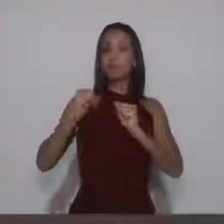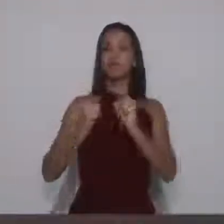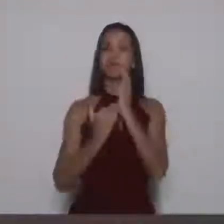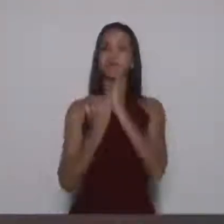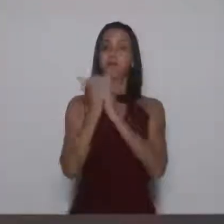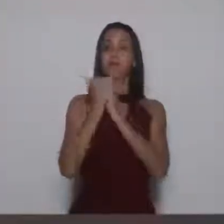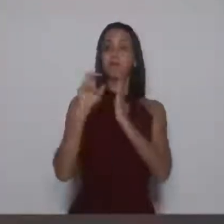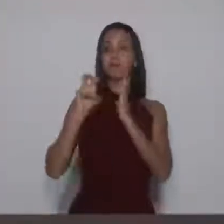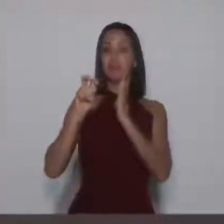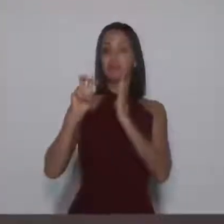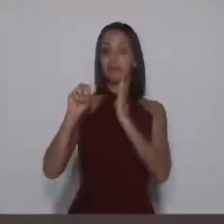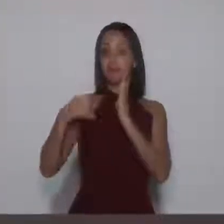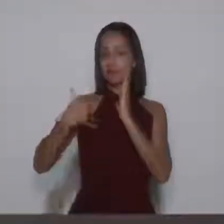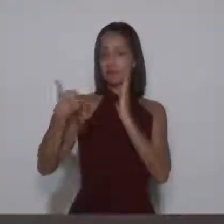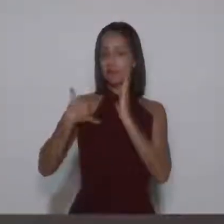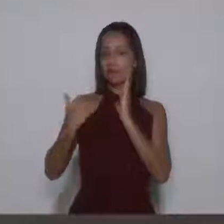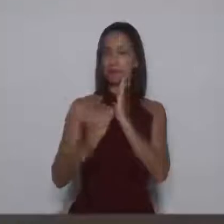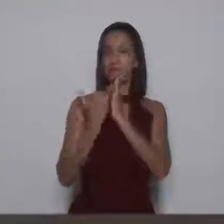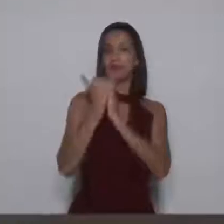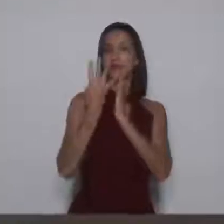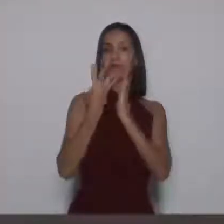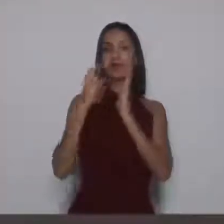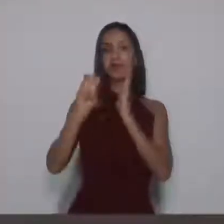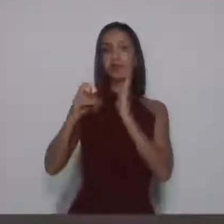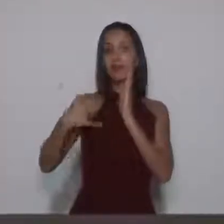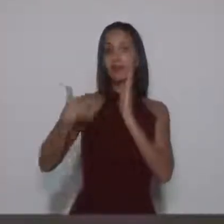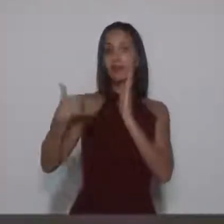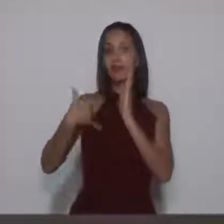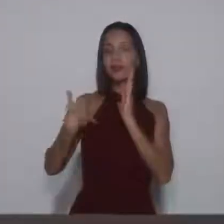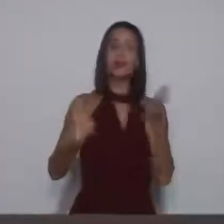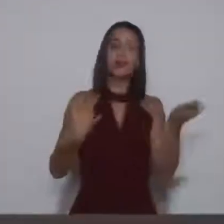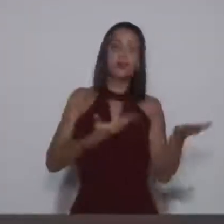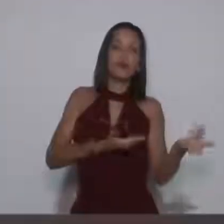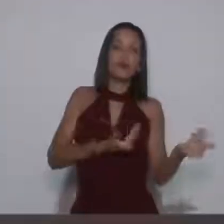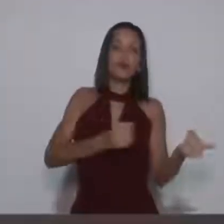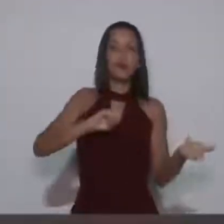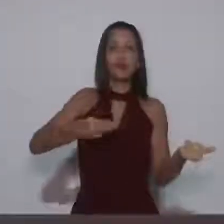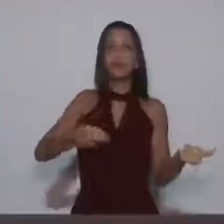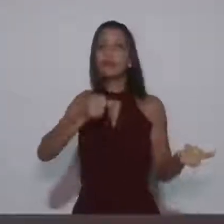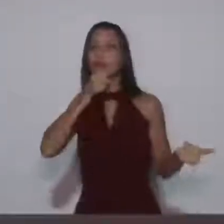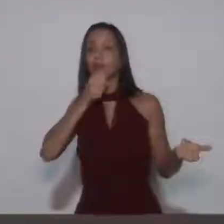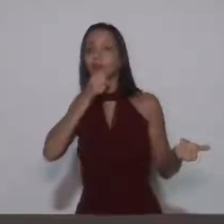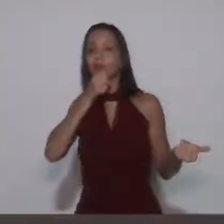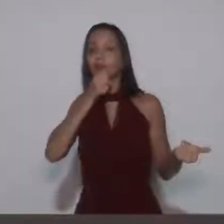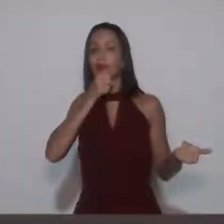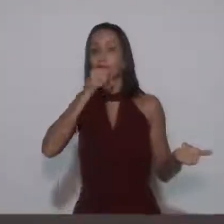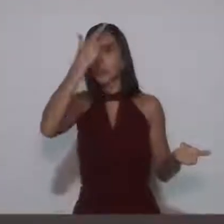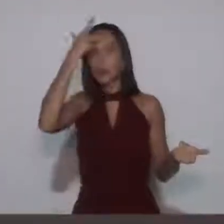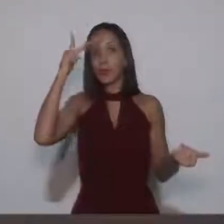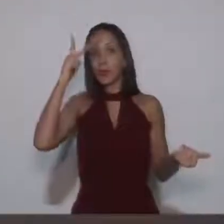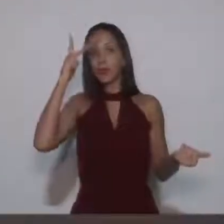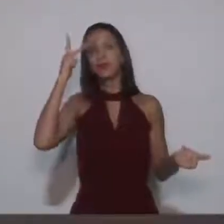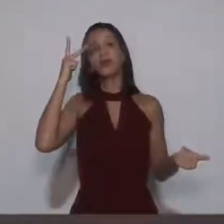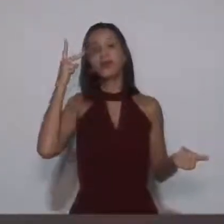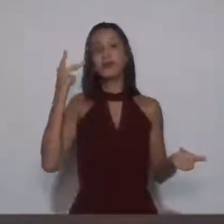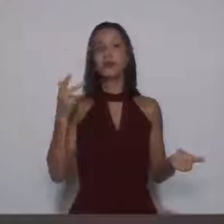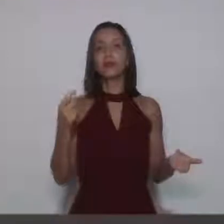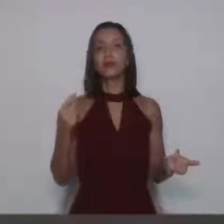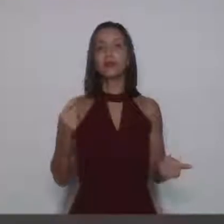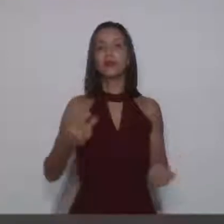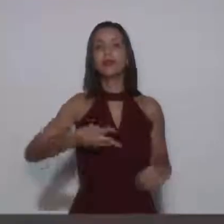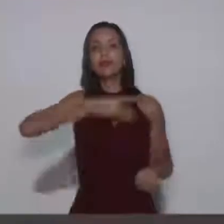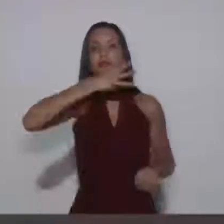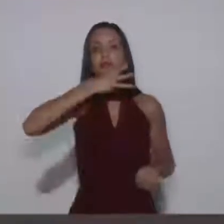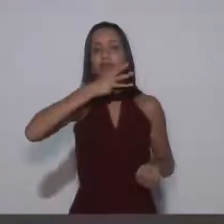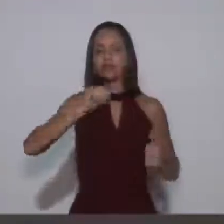acima de 45 anos. Você coloca uma regra, um jovem ou um idoso ali, alguém da terceira idade, que está sem trabalhar um